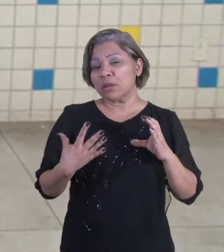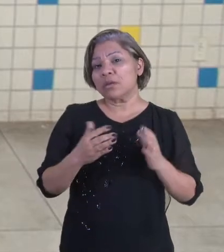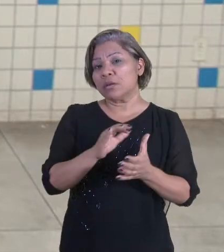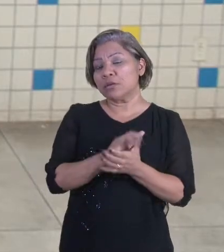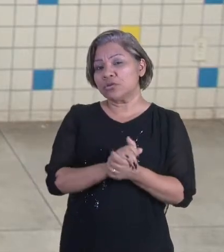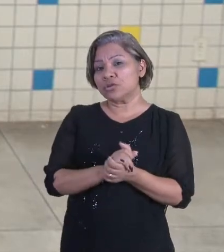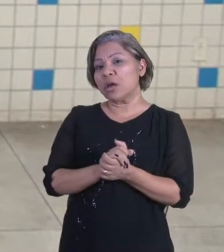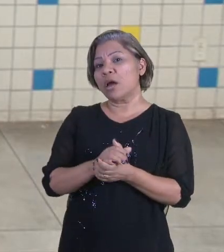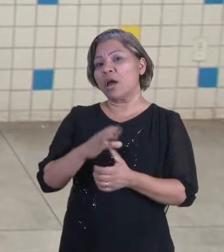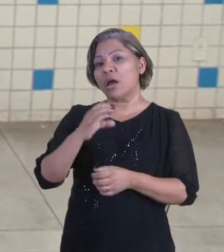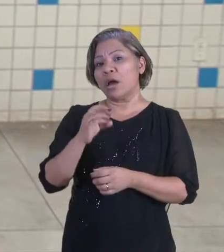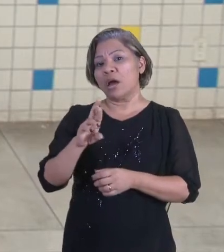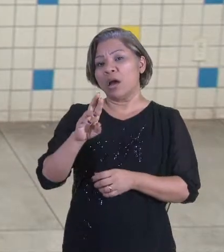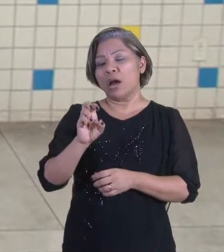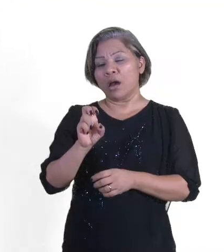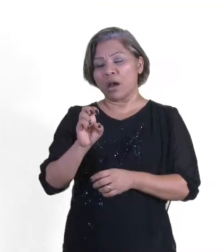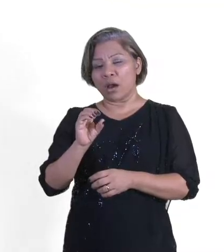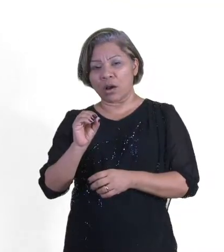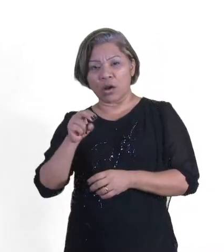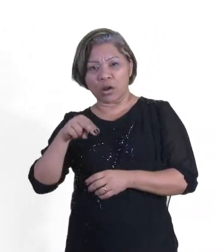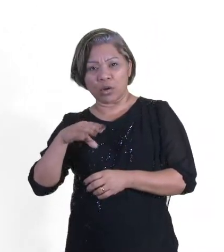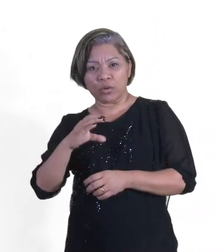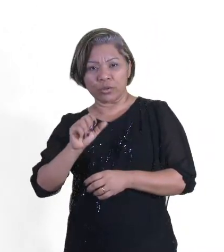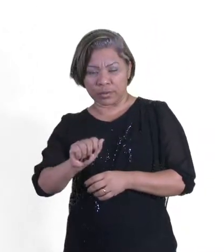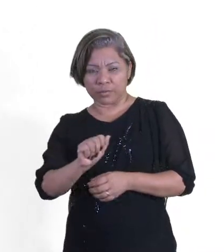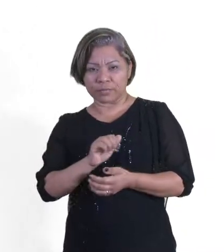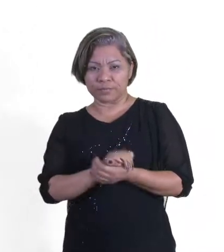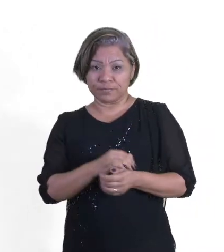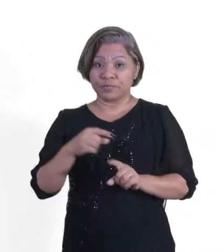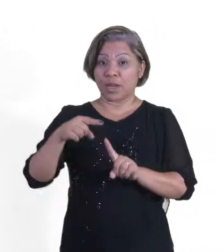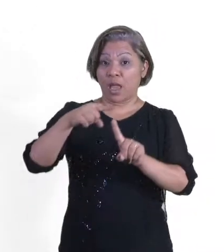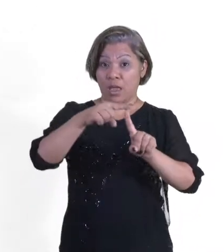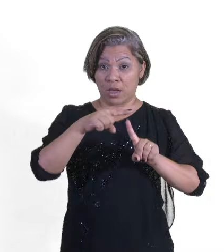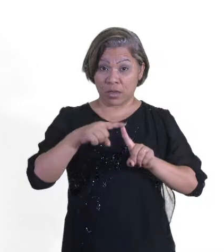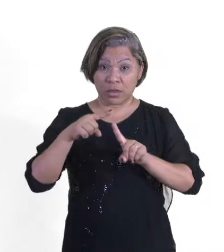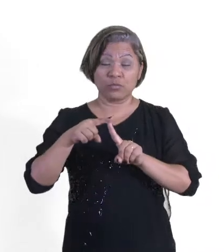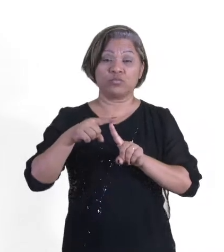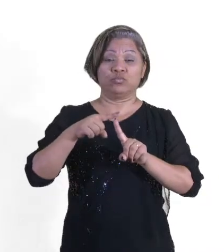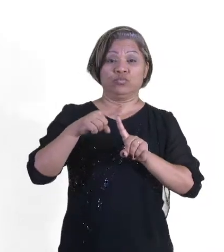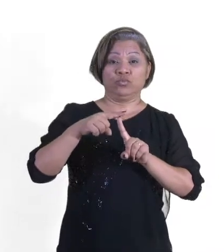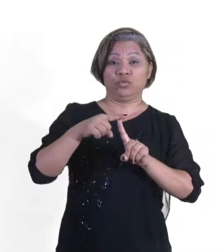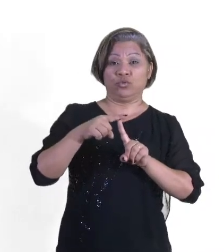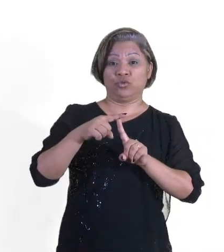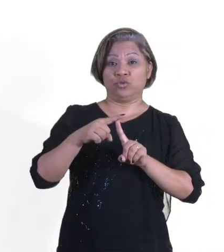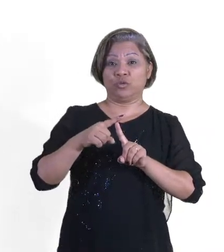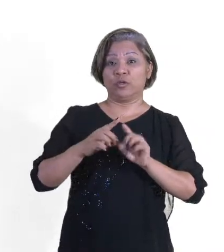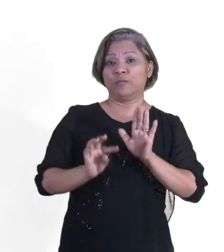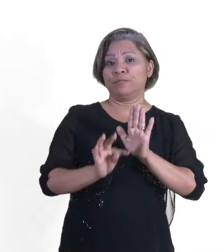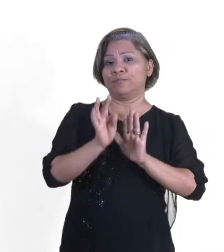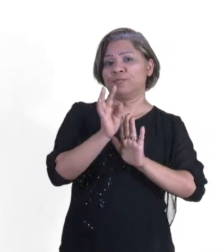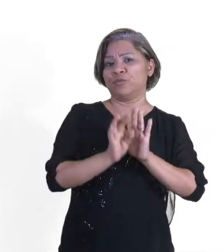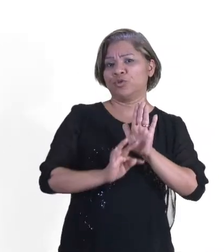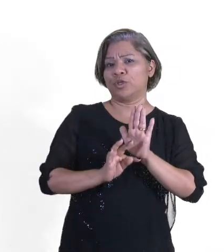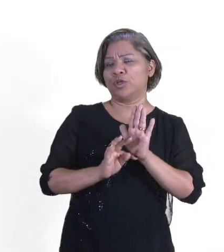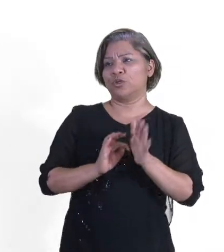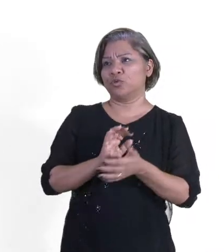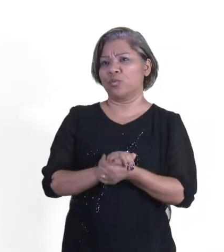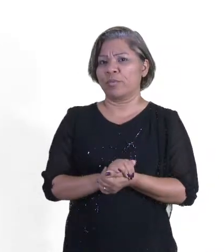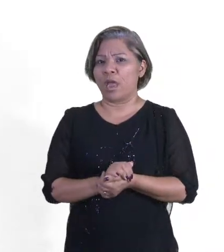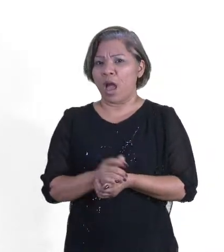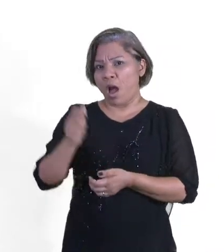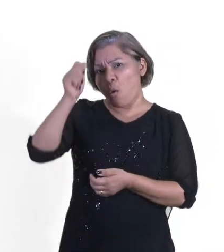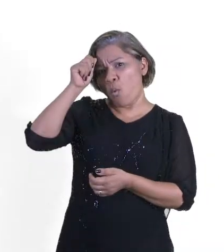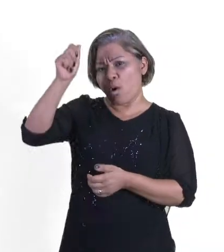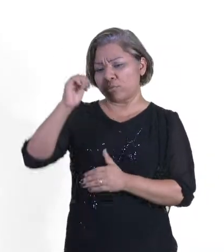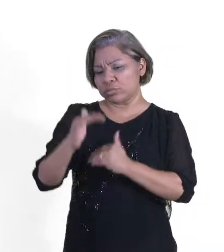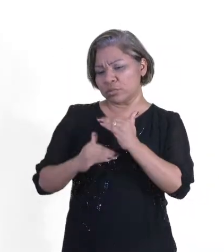Vamos conhecer? É um tipo de texto em que o autor desenvolve suas ideias, baseando-se